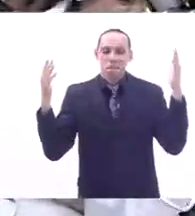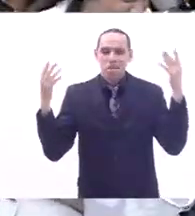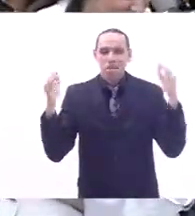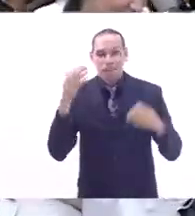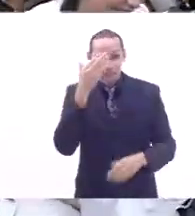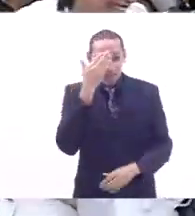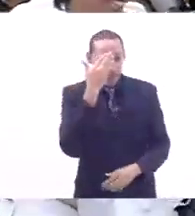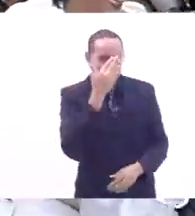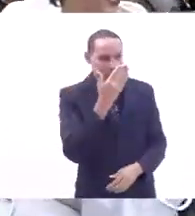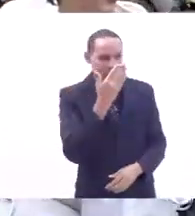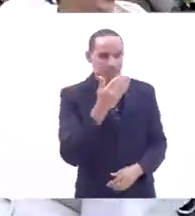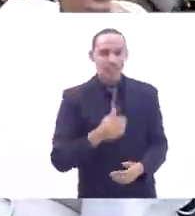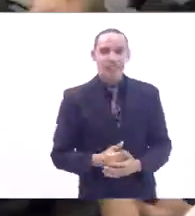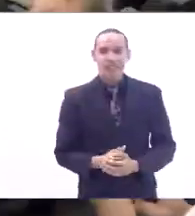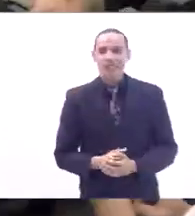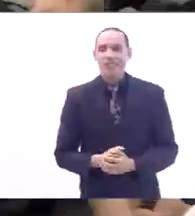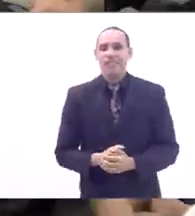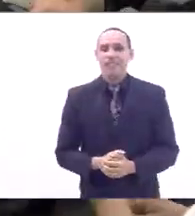Obrigado.